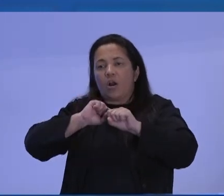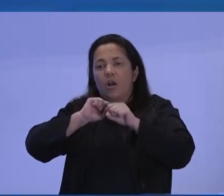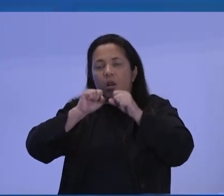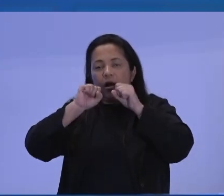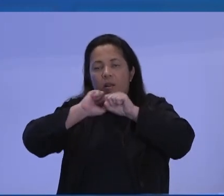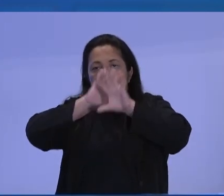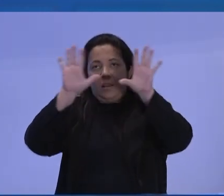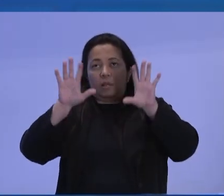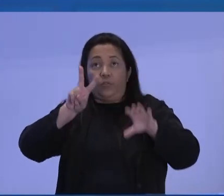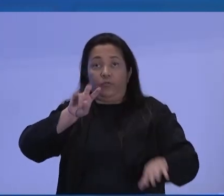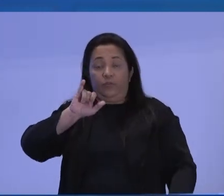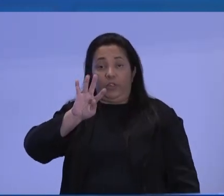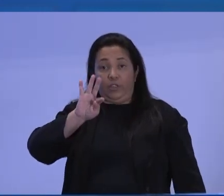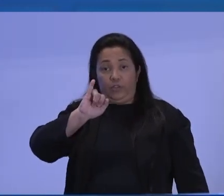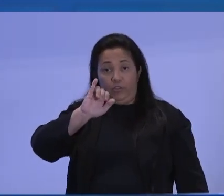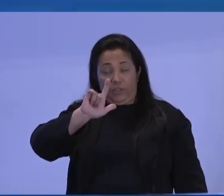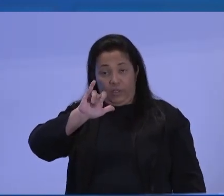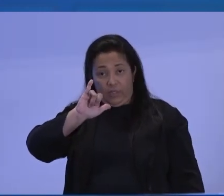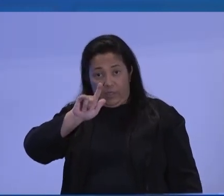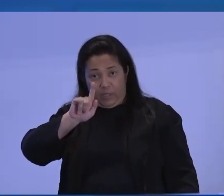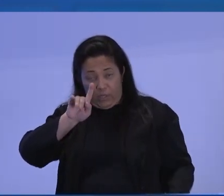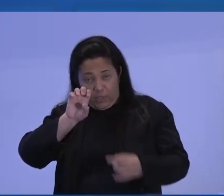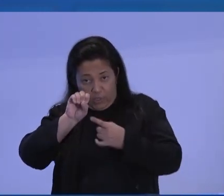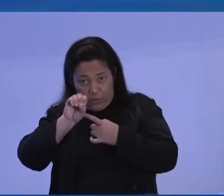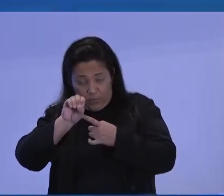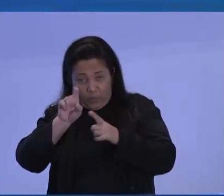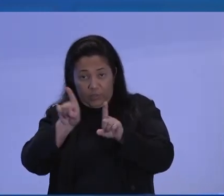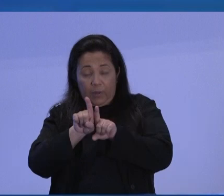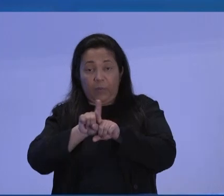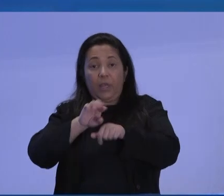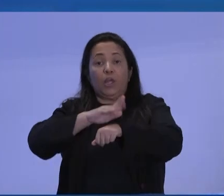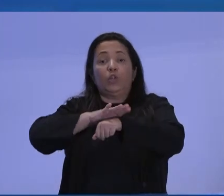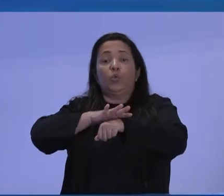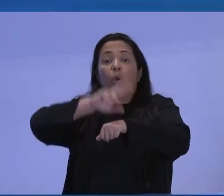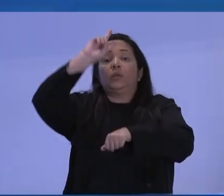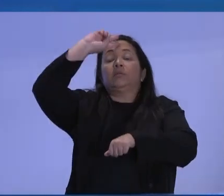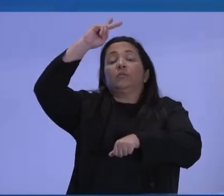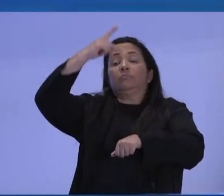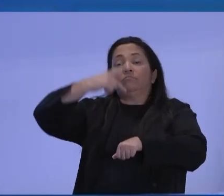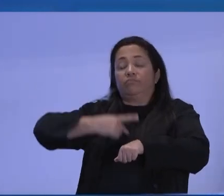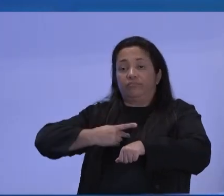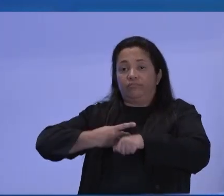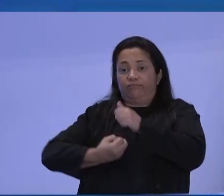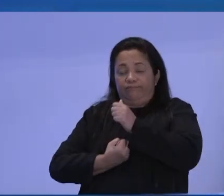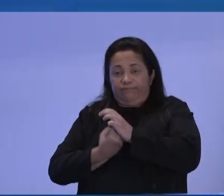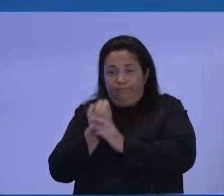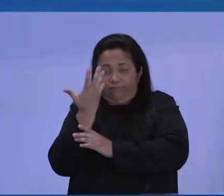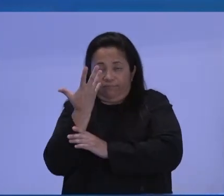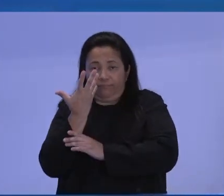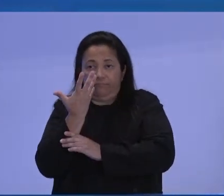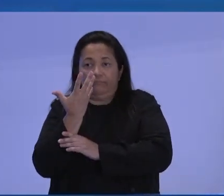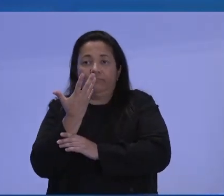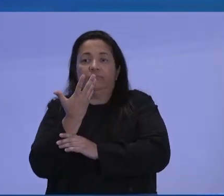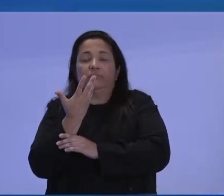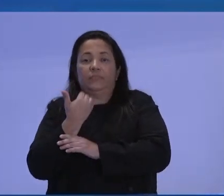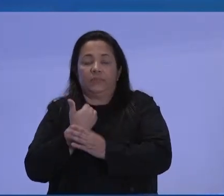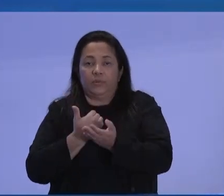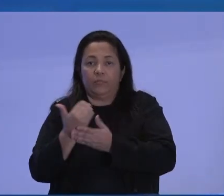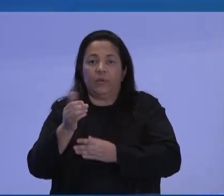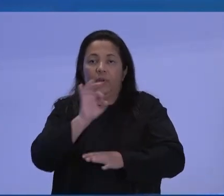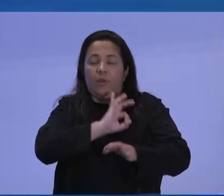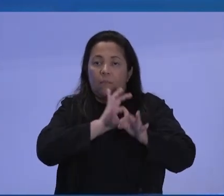vitiligo, que é uma condição aí de doença autoimune, que geralmente se inicia por